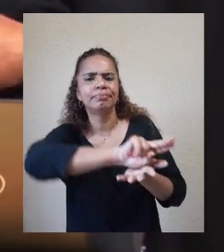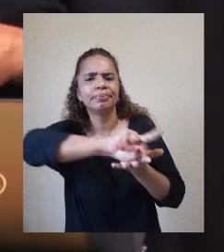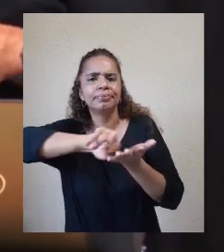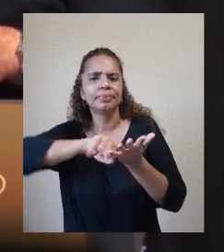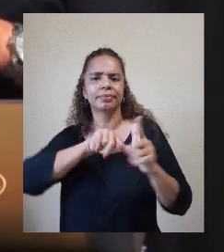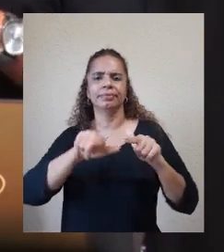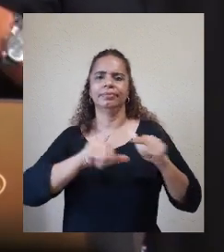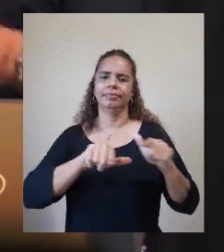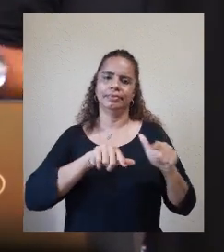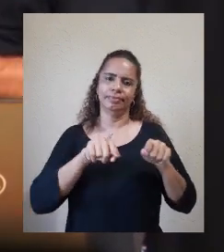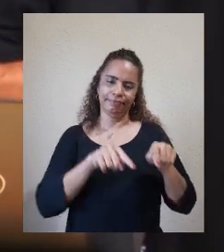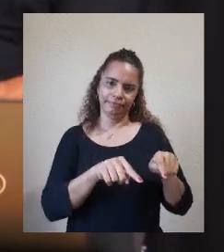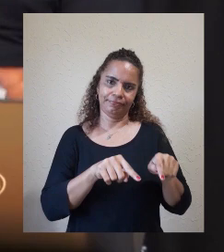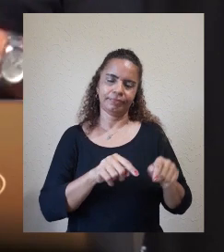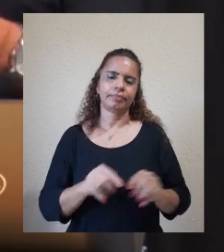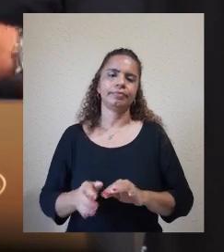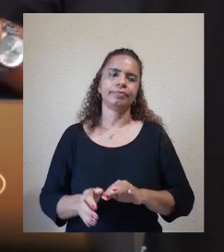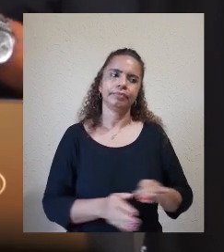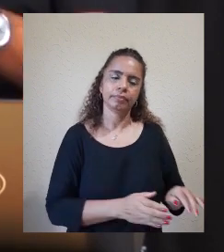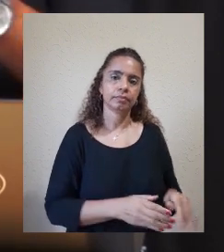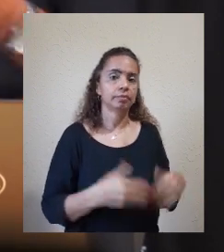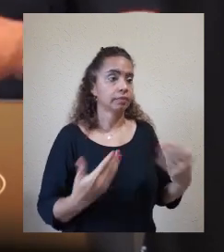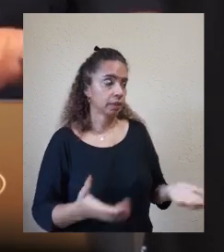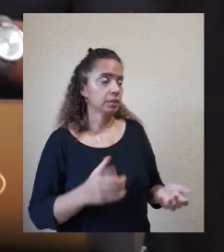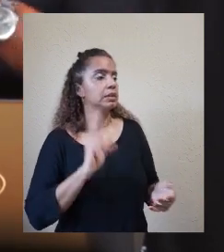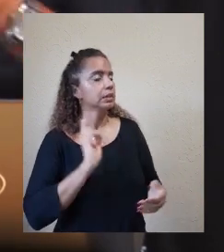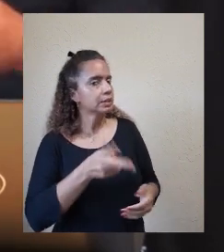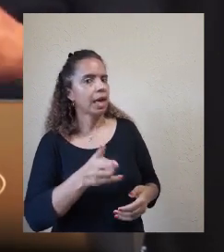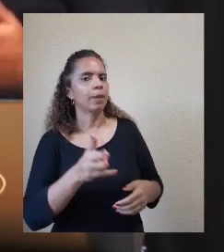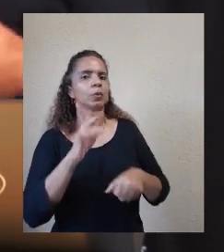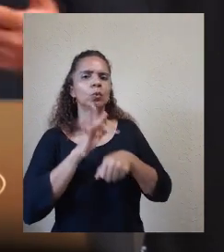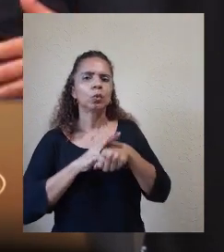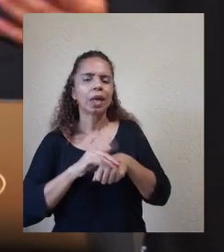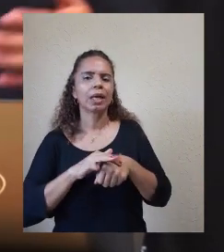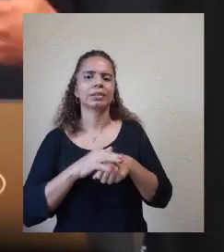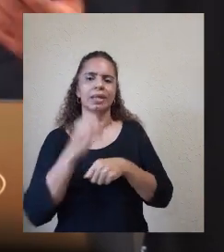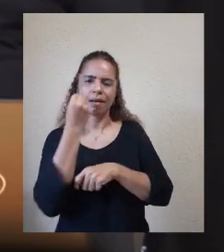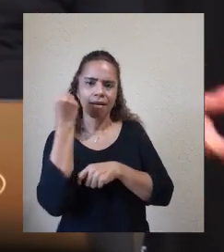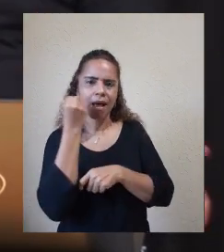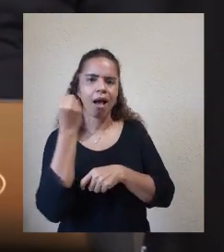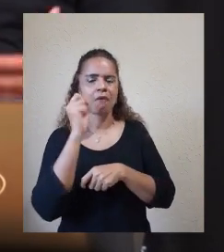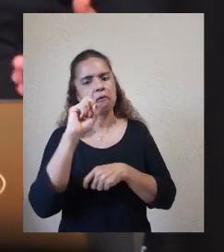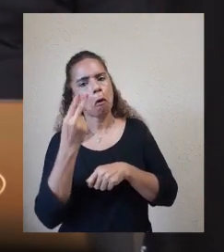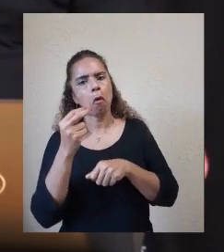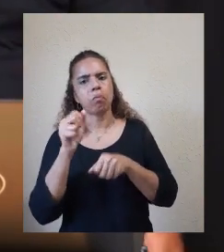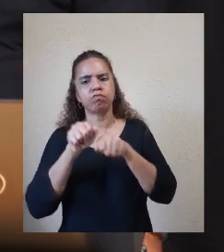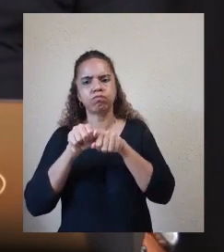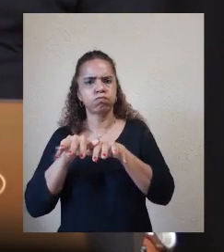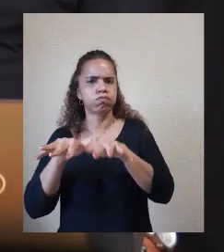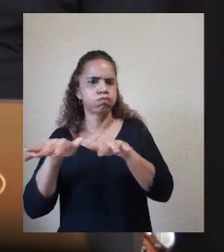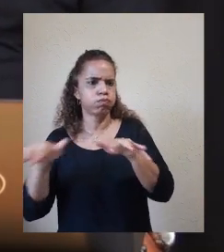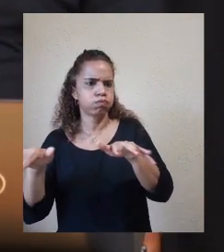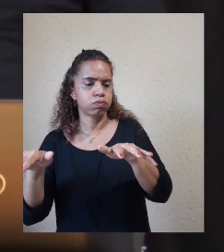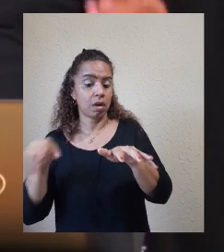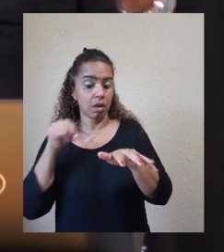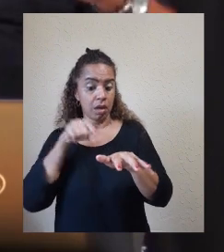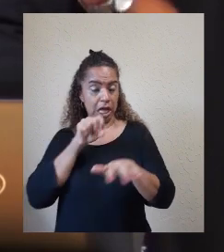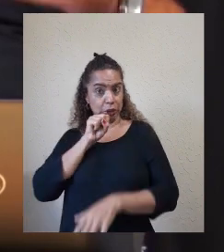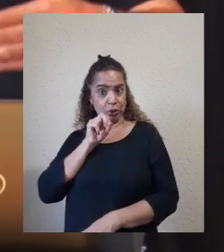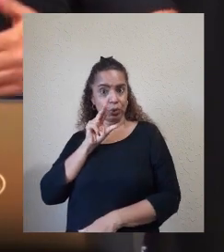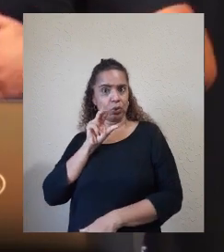sempre nas doenças de maior complexidade ou essas que envolvem essa transmissão, o SUS acaba sendo um agente fundamental,